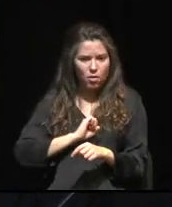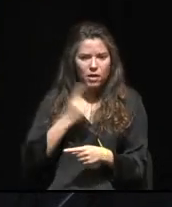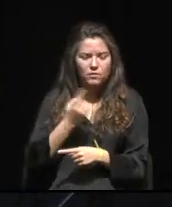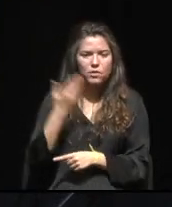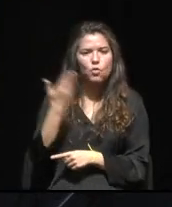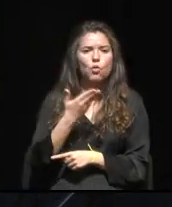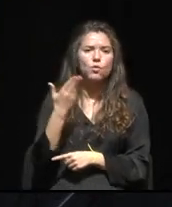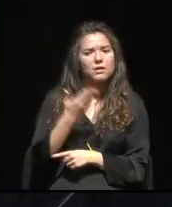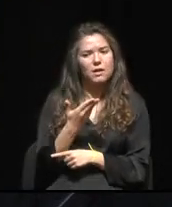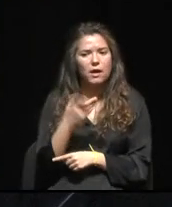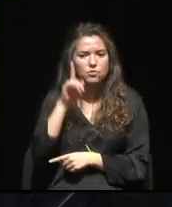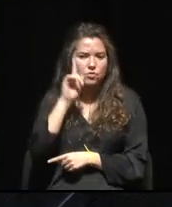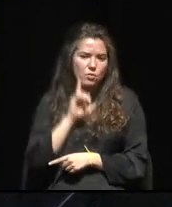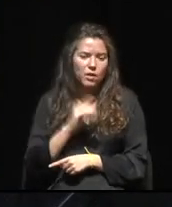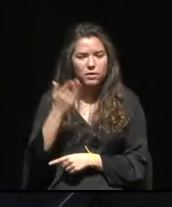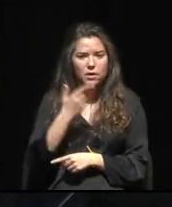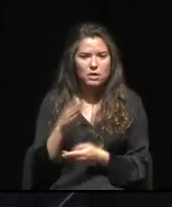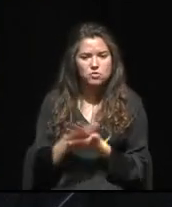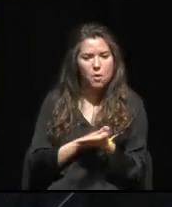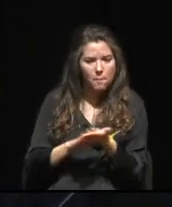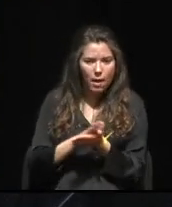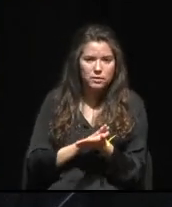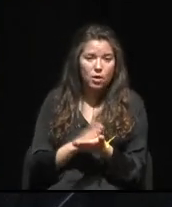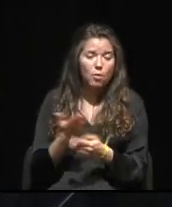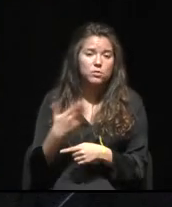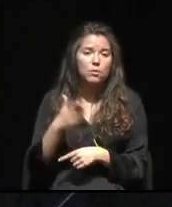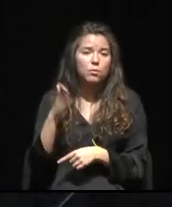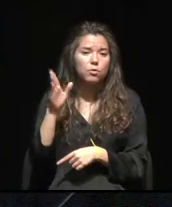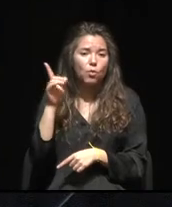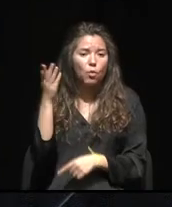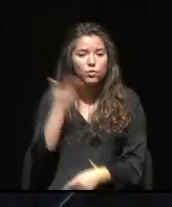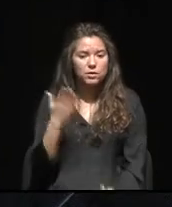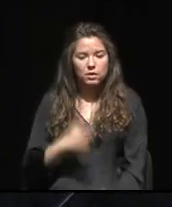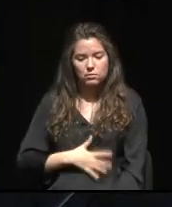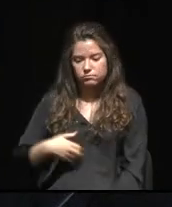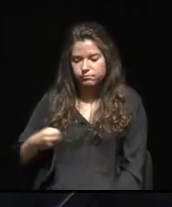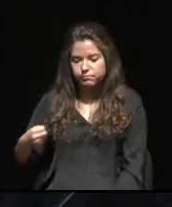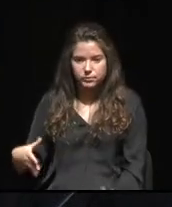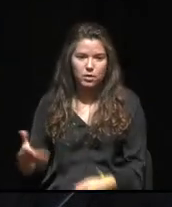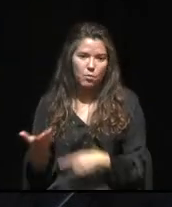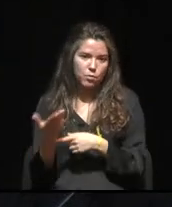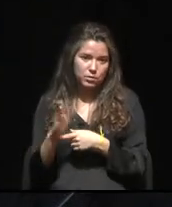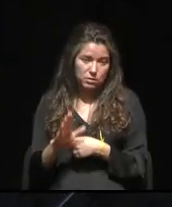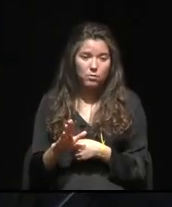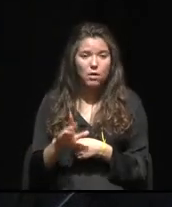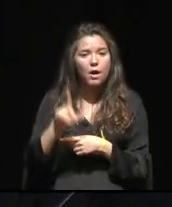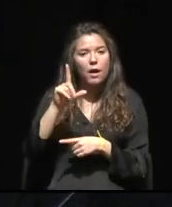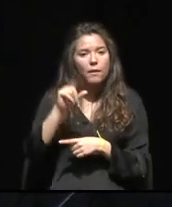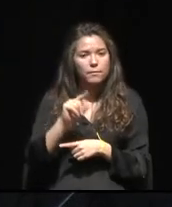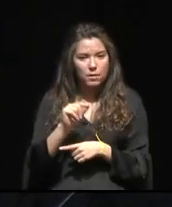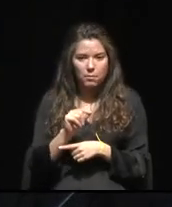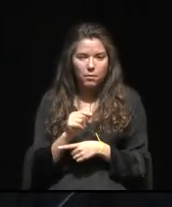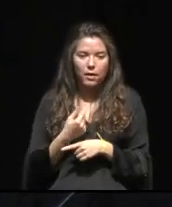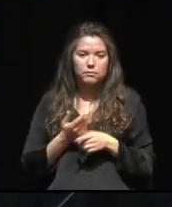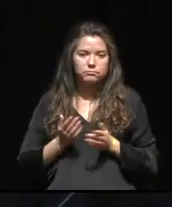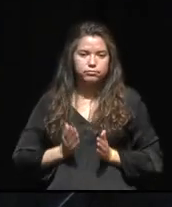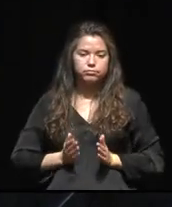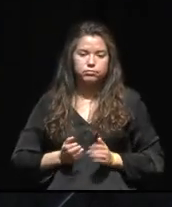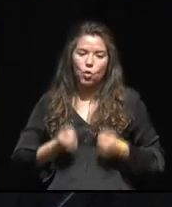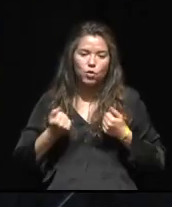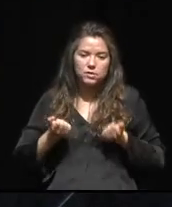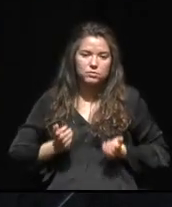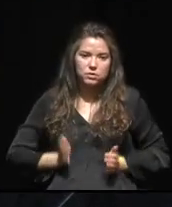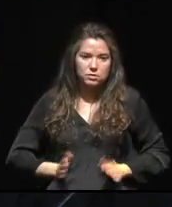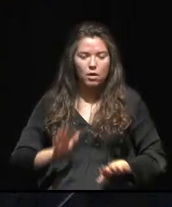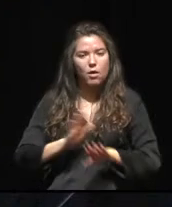direitos da mulher direitos dos mais elementares Como por exemplo o direito à interrupção voluntária da gravidez também não nos deixam descansadas as recentes